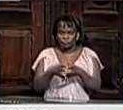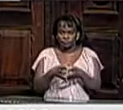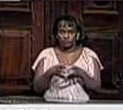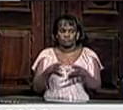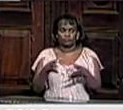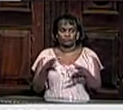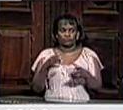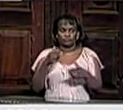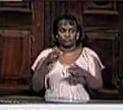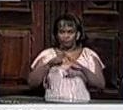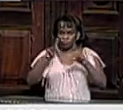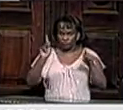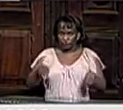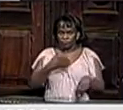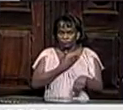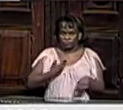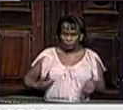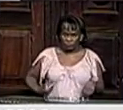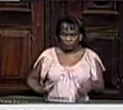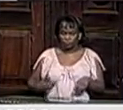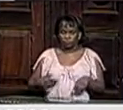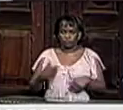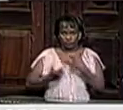conjunto do funcionalismo público.